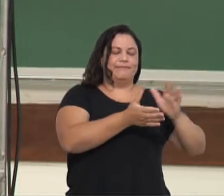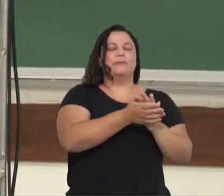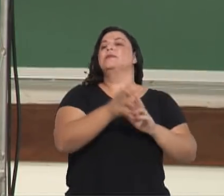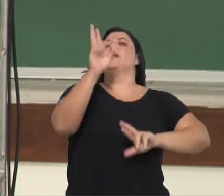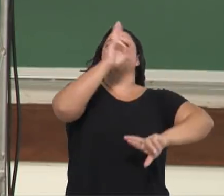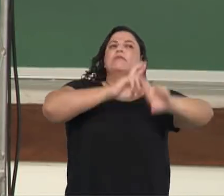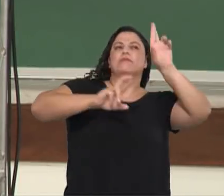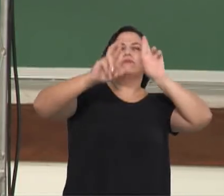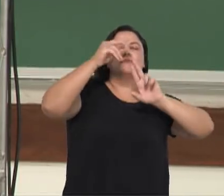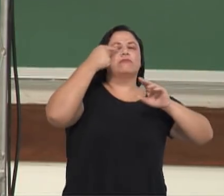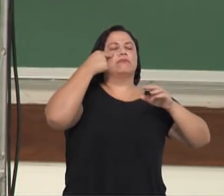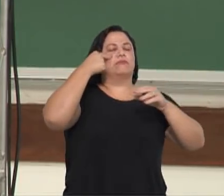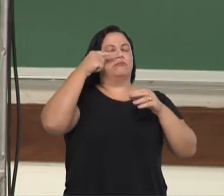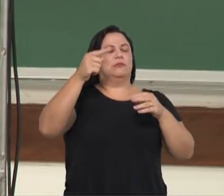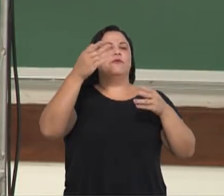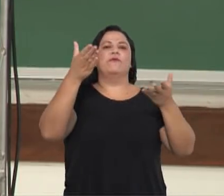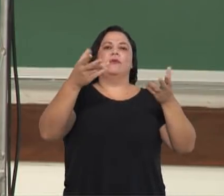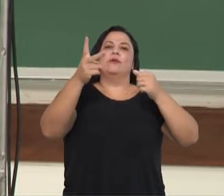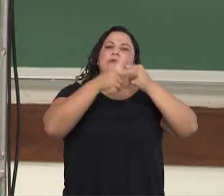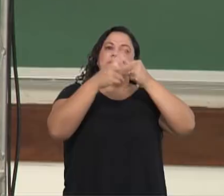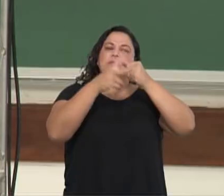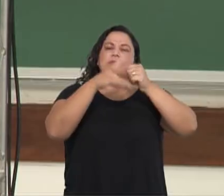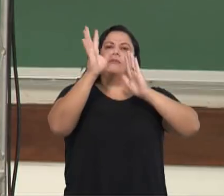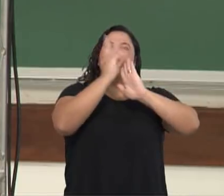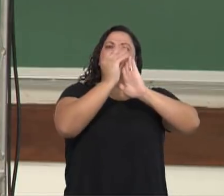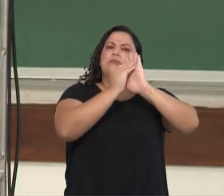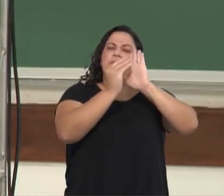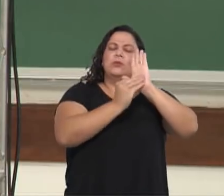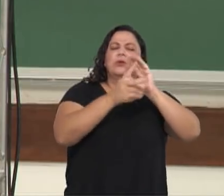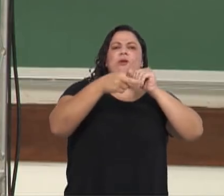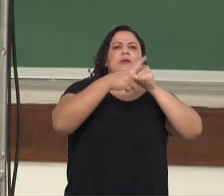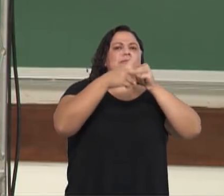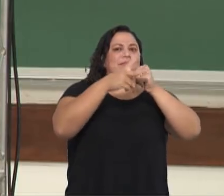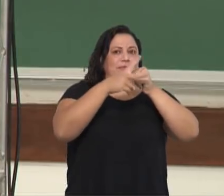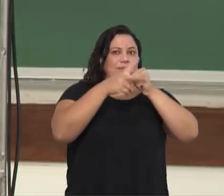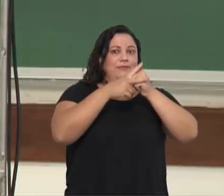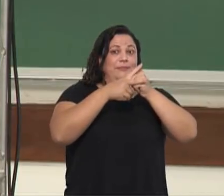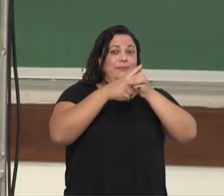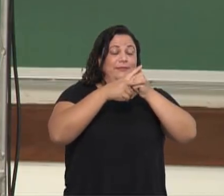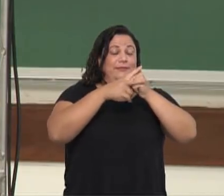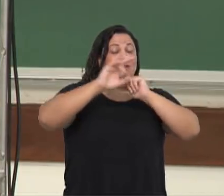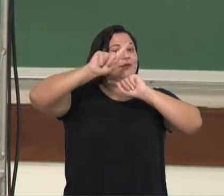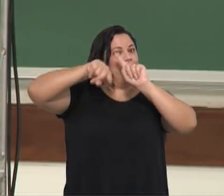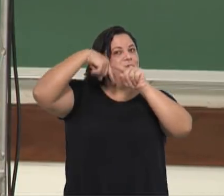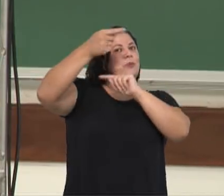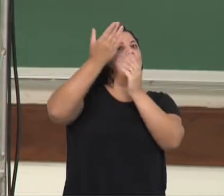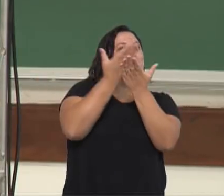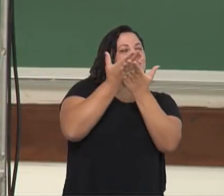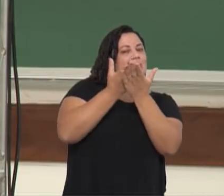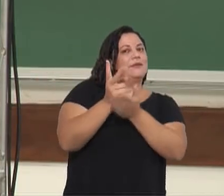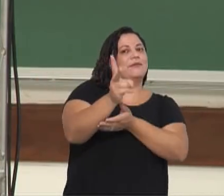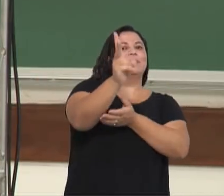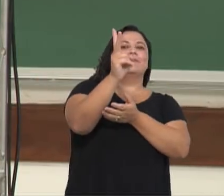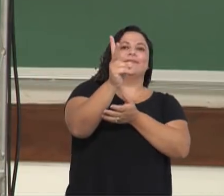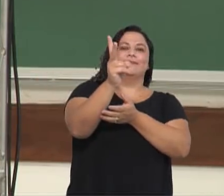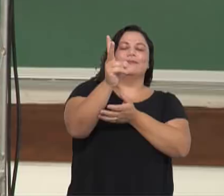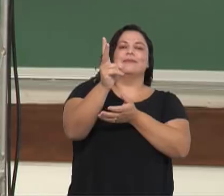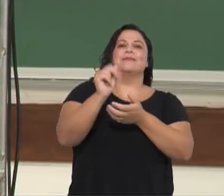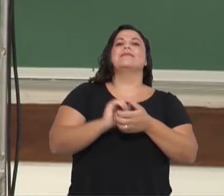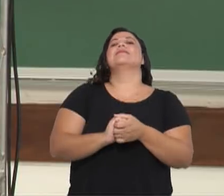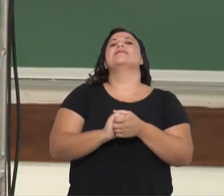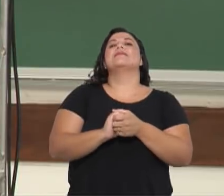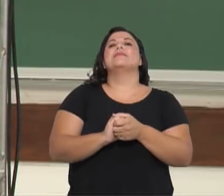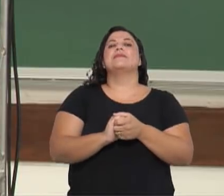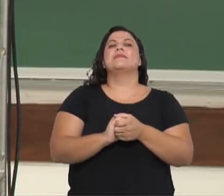dos verbos, porque o nosso conteúdo envolvendo verbos ainda virá em outras aulas. E